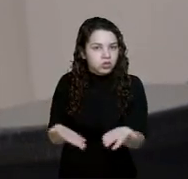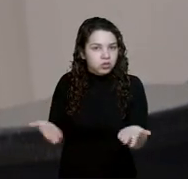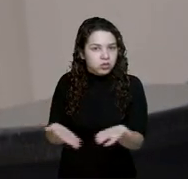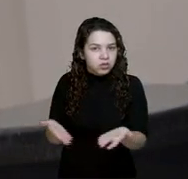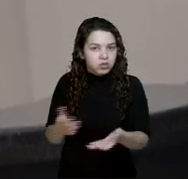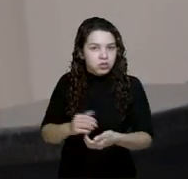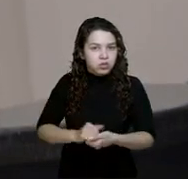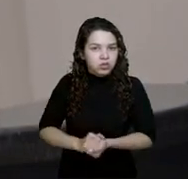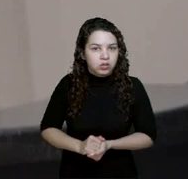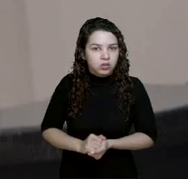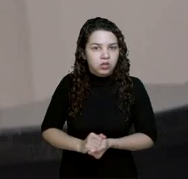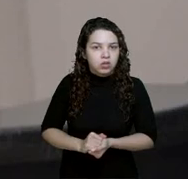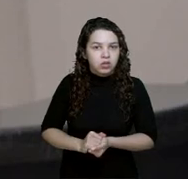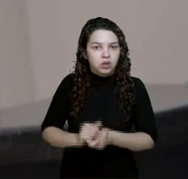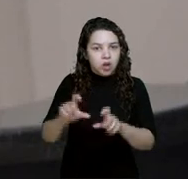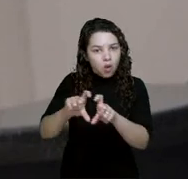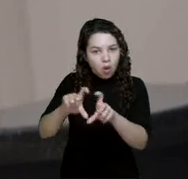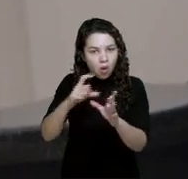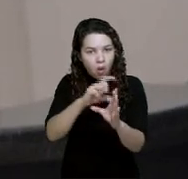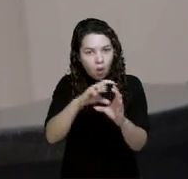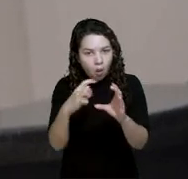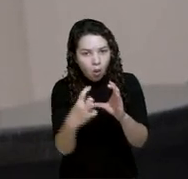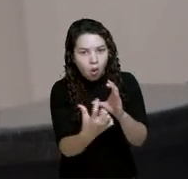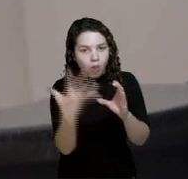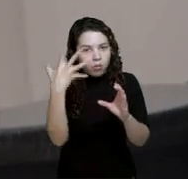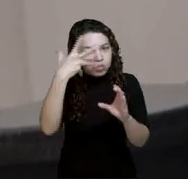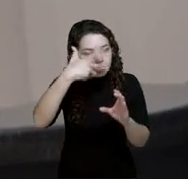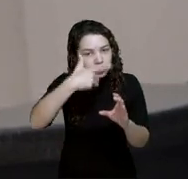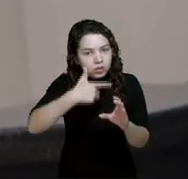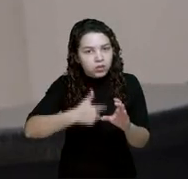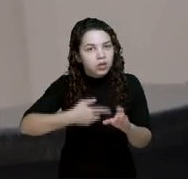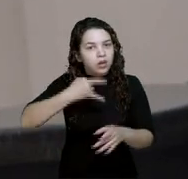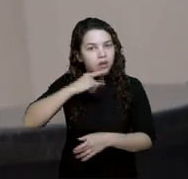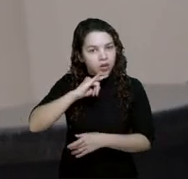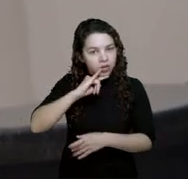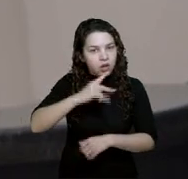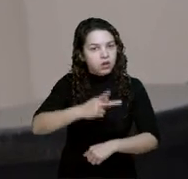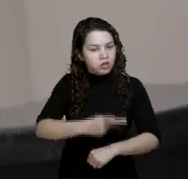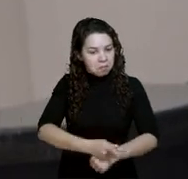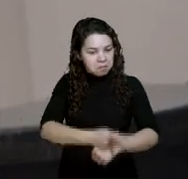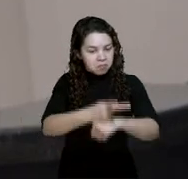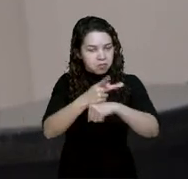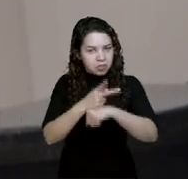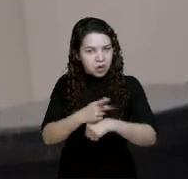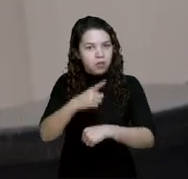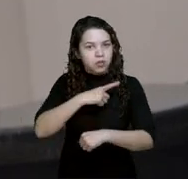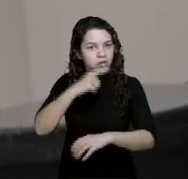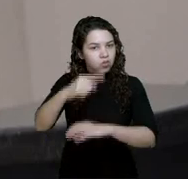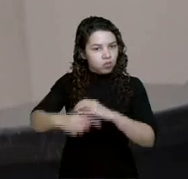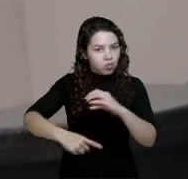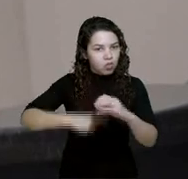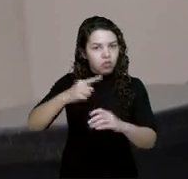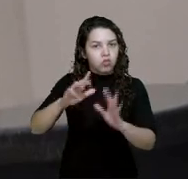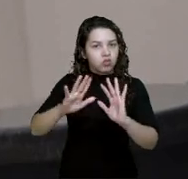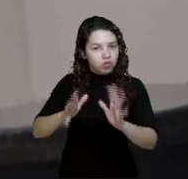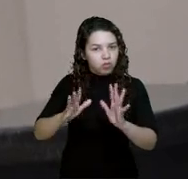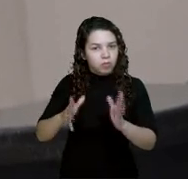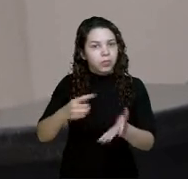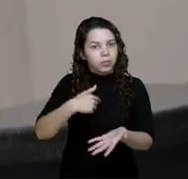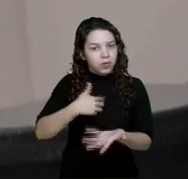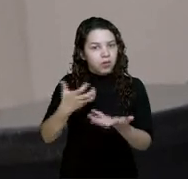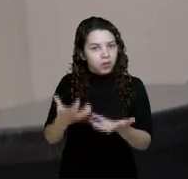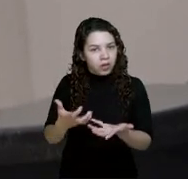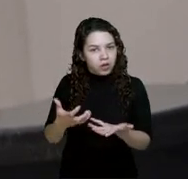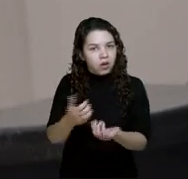rótulos e embalagens muito bonitas e cachaças premiadas no mundo todo já. Então, eu quero aqui deixar o